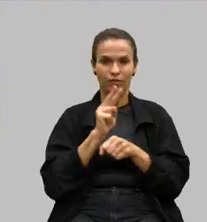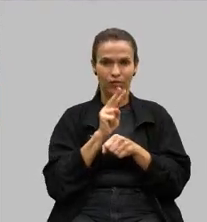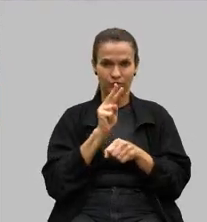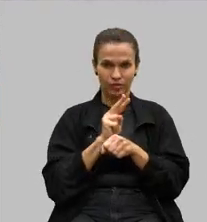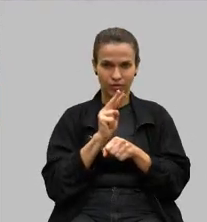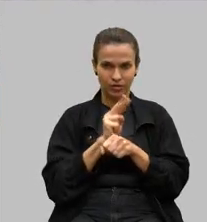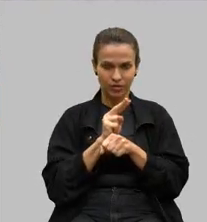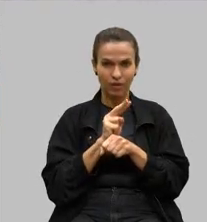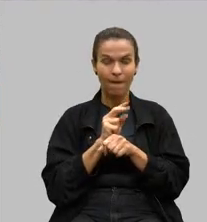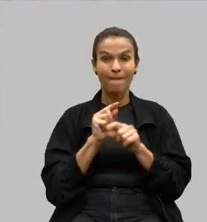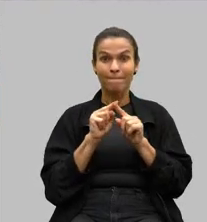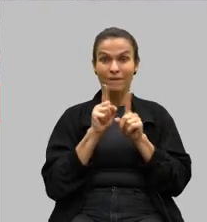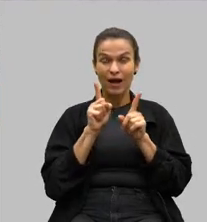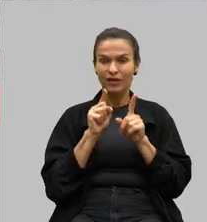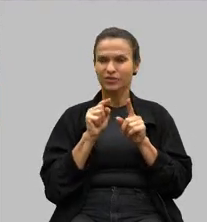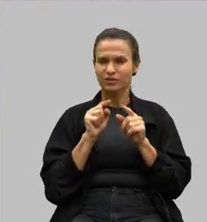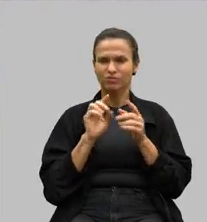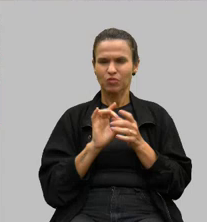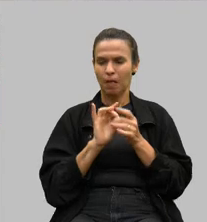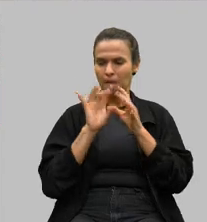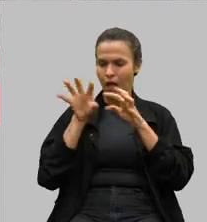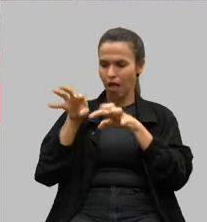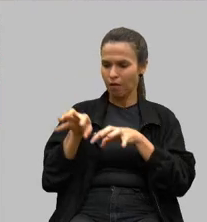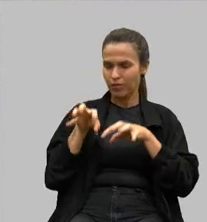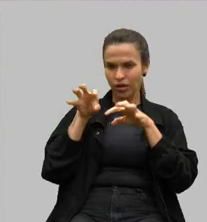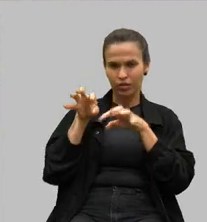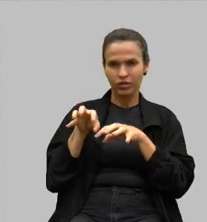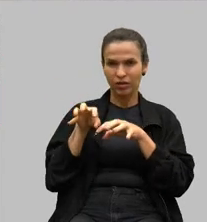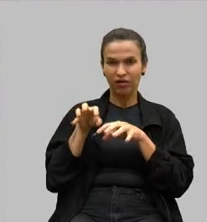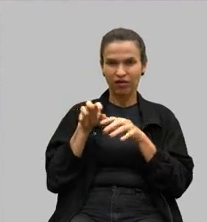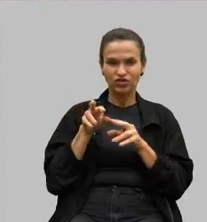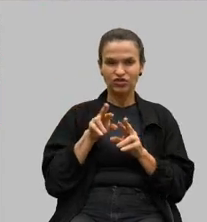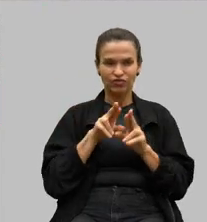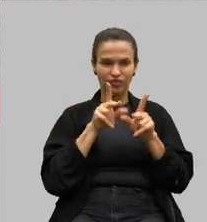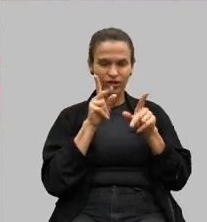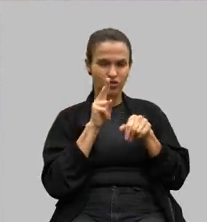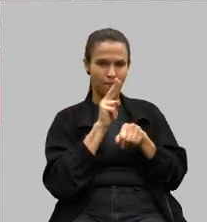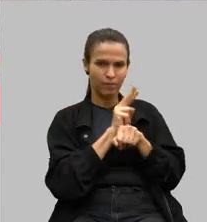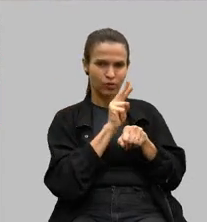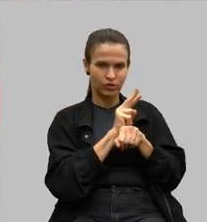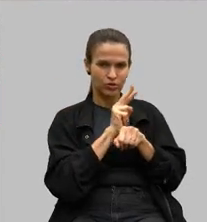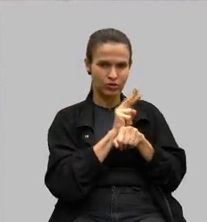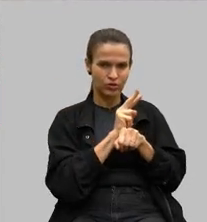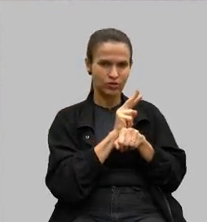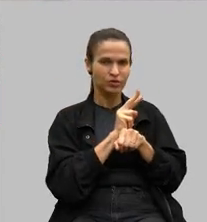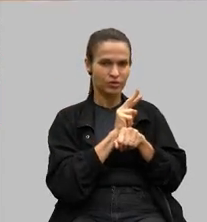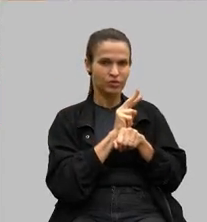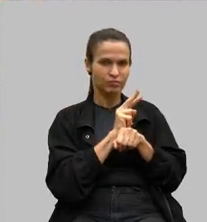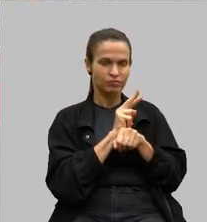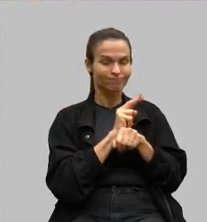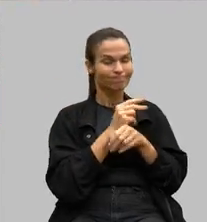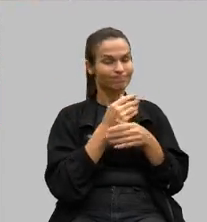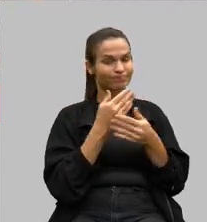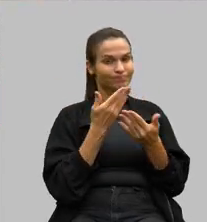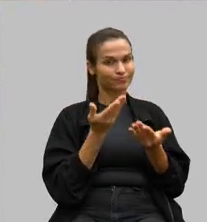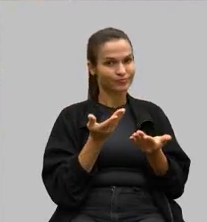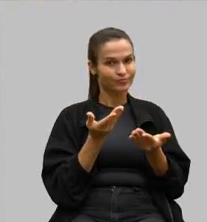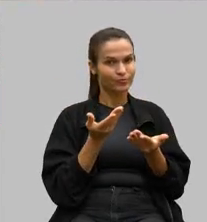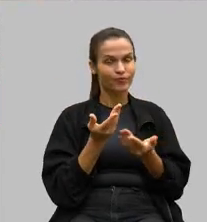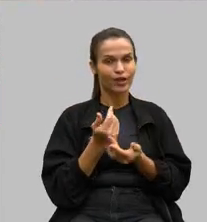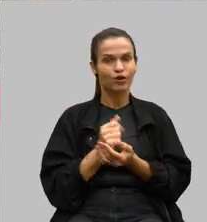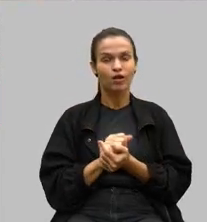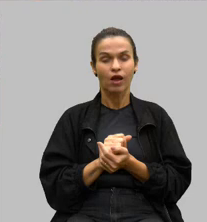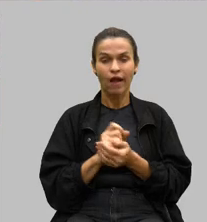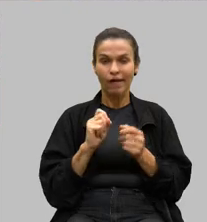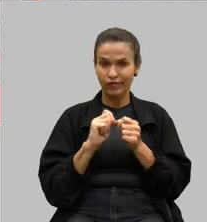mas quando é para liberar a mineração e não proteger o nosso patrimônio aí eu fiz uma